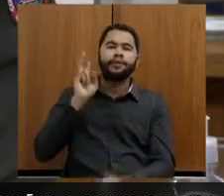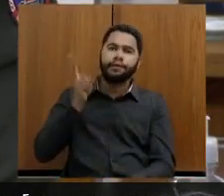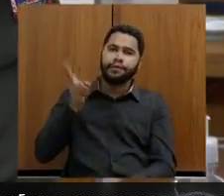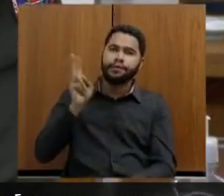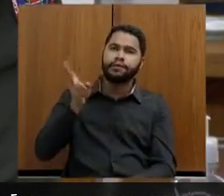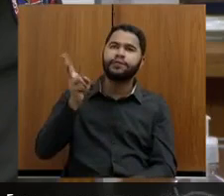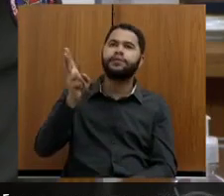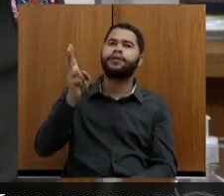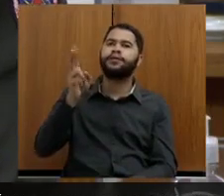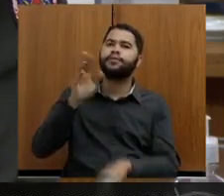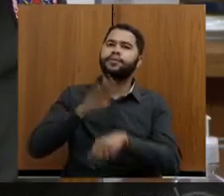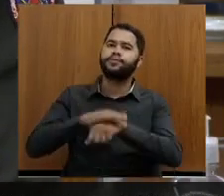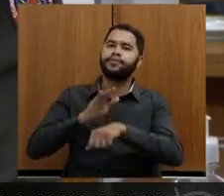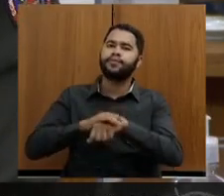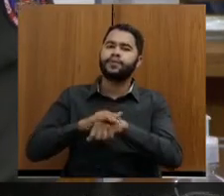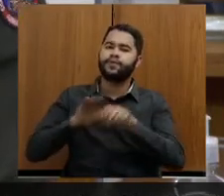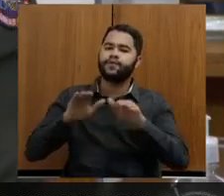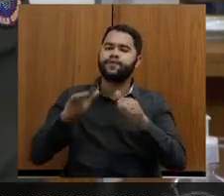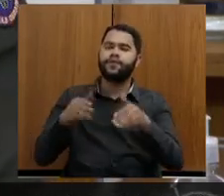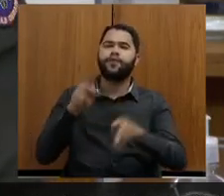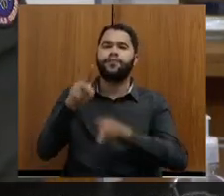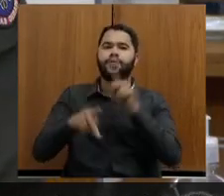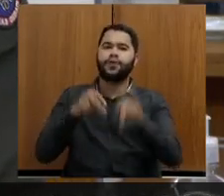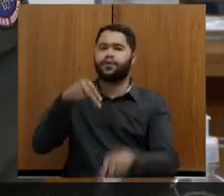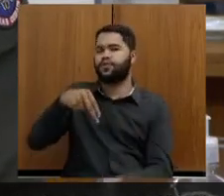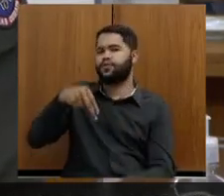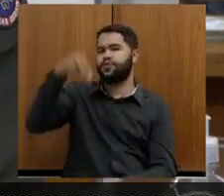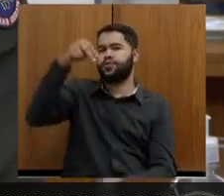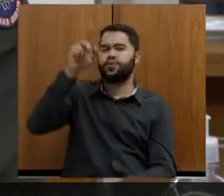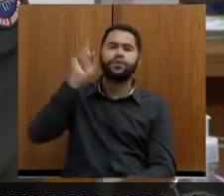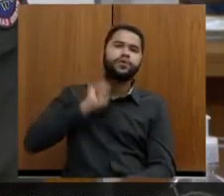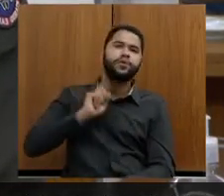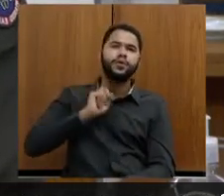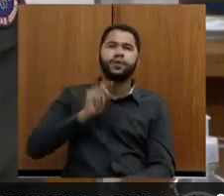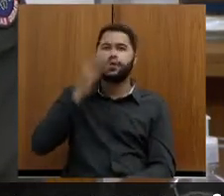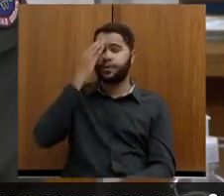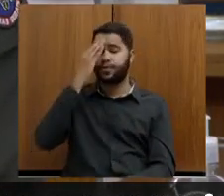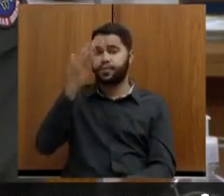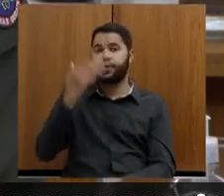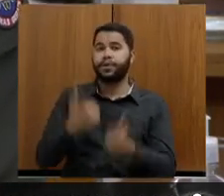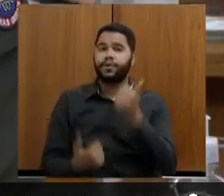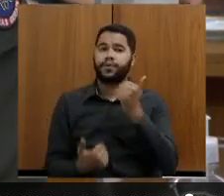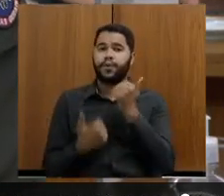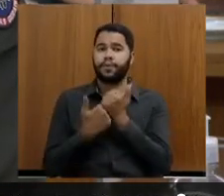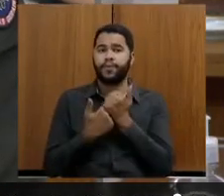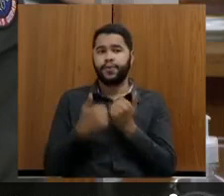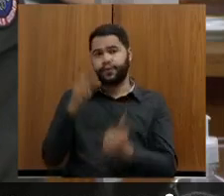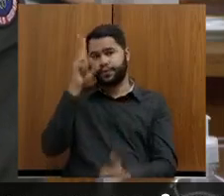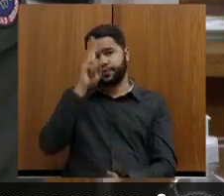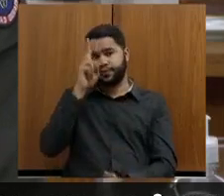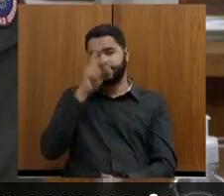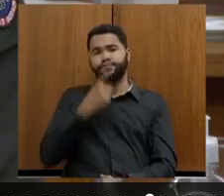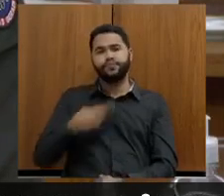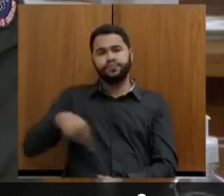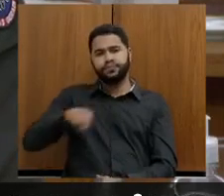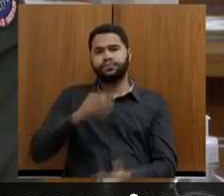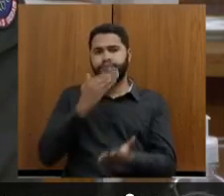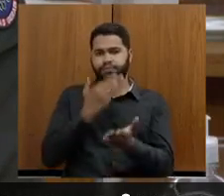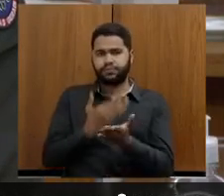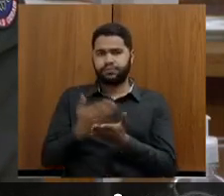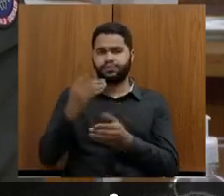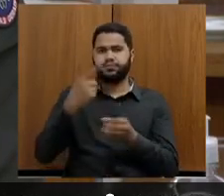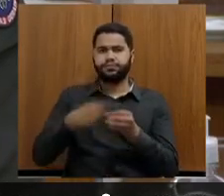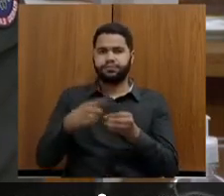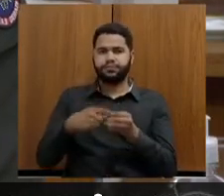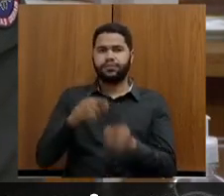sempre em prol da população do norte de Minas Obrigado pelo apoio então Nós lembramos aqui né que nós já inauguramos